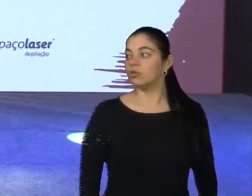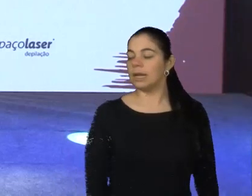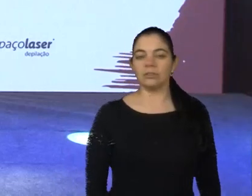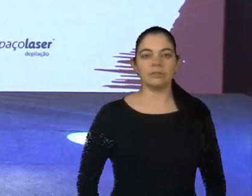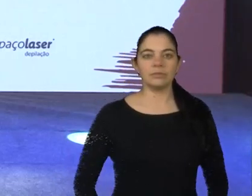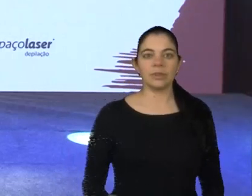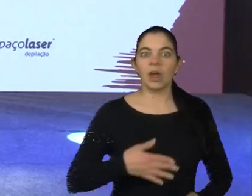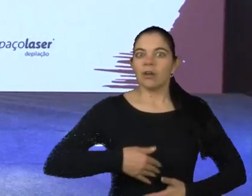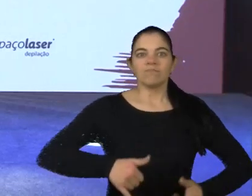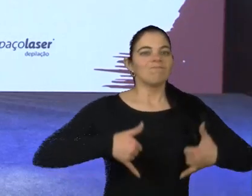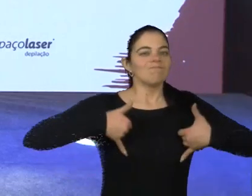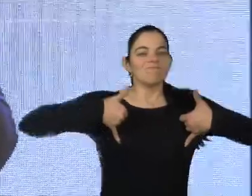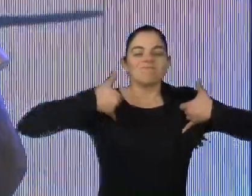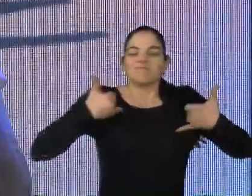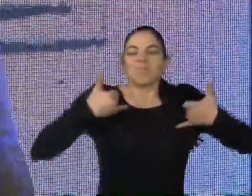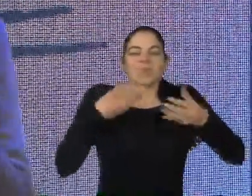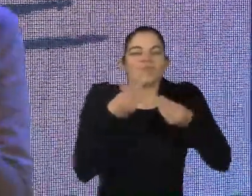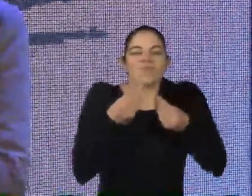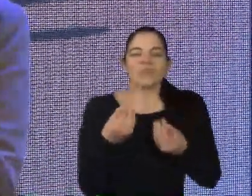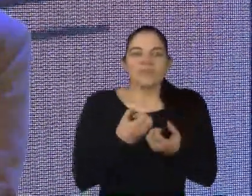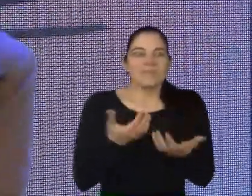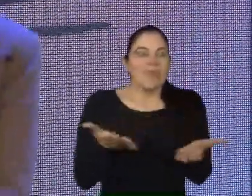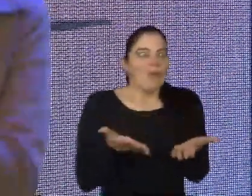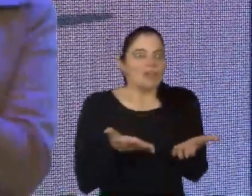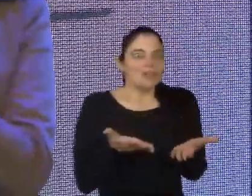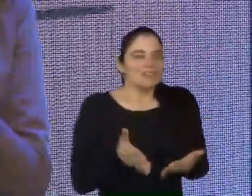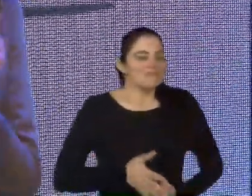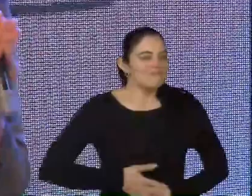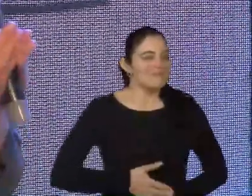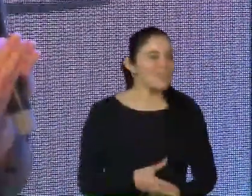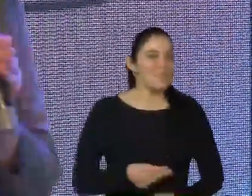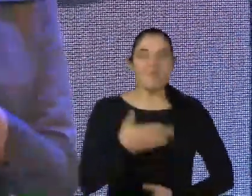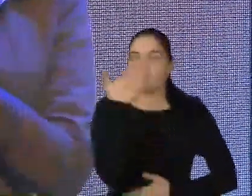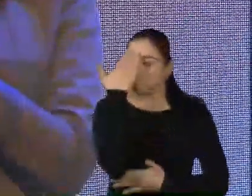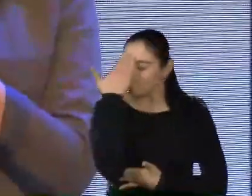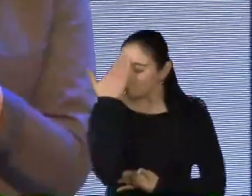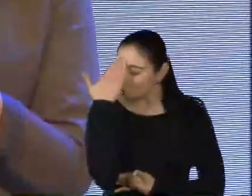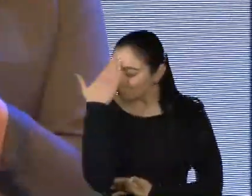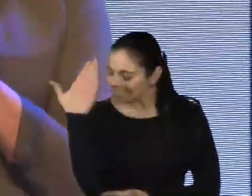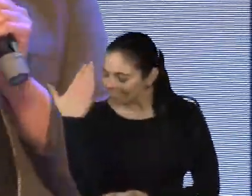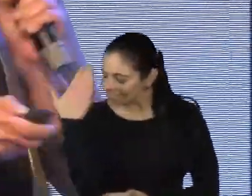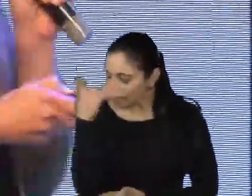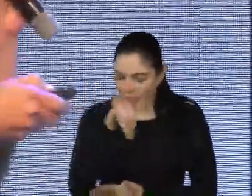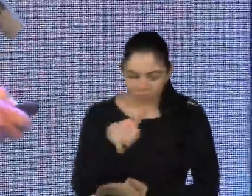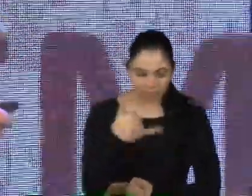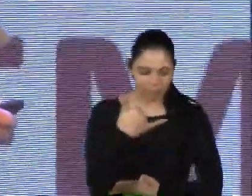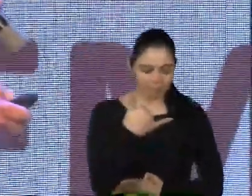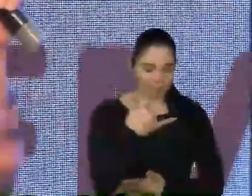gente, uma honra imensa, gigantesca em estar aqui hoje. Super gratidão pela oportunidade.